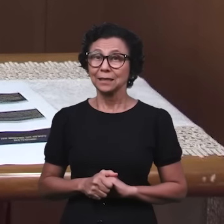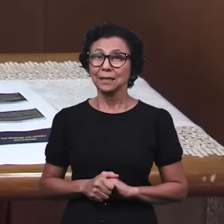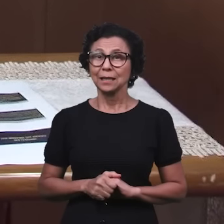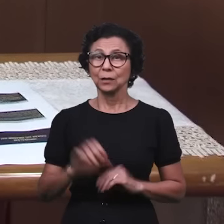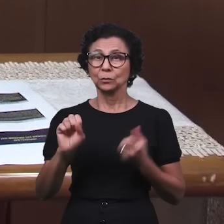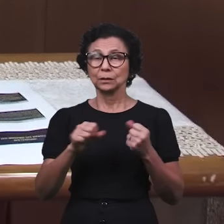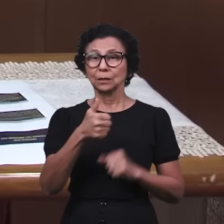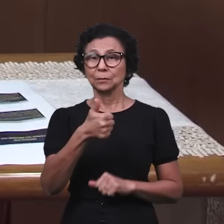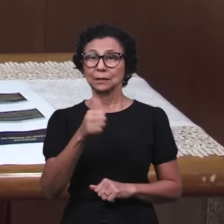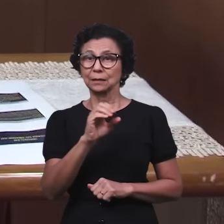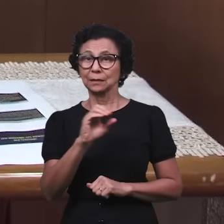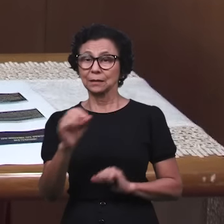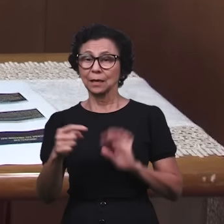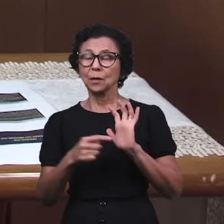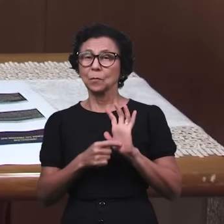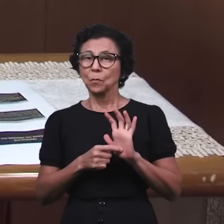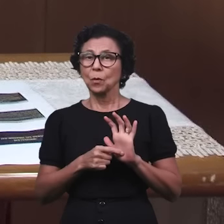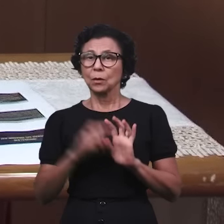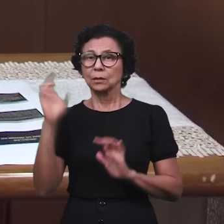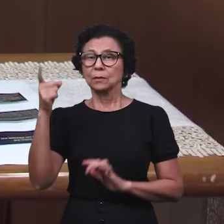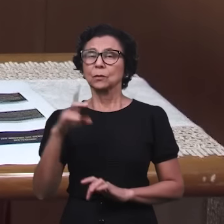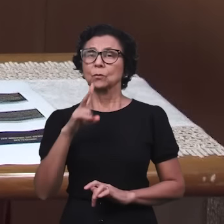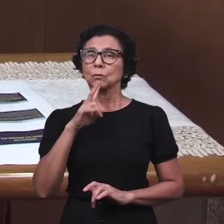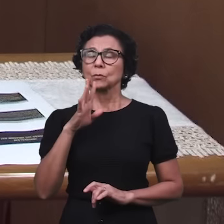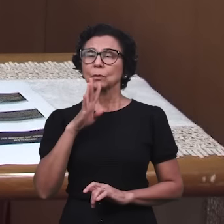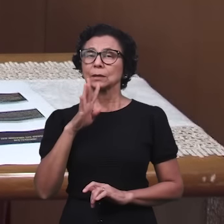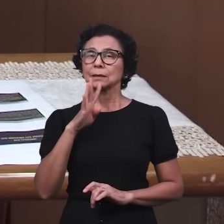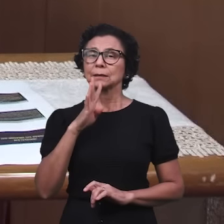ele escreveu, ou que profetizou.